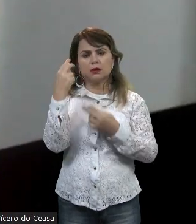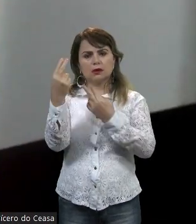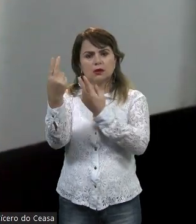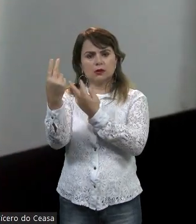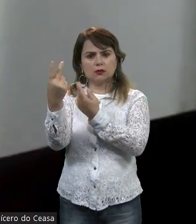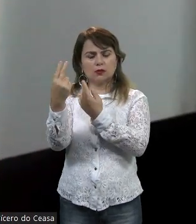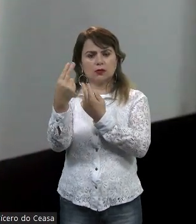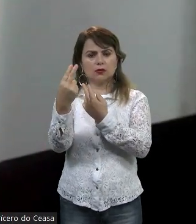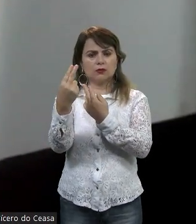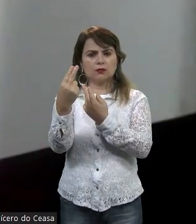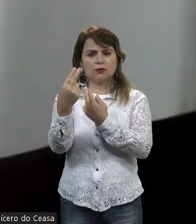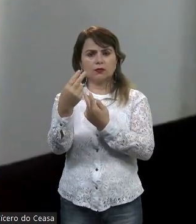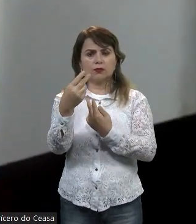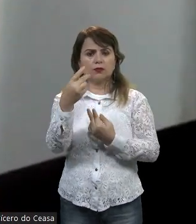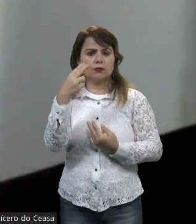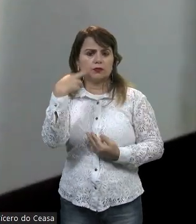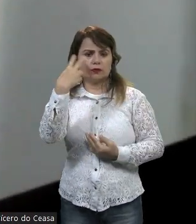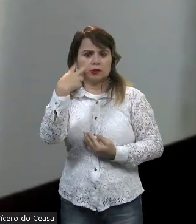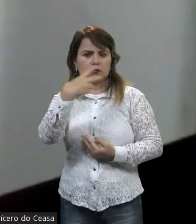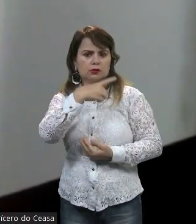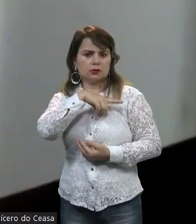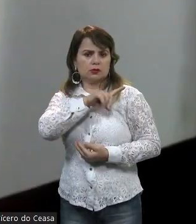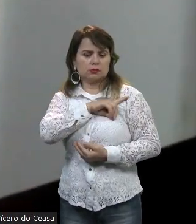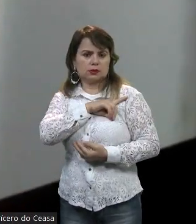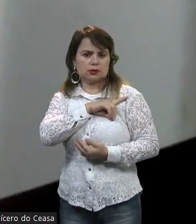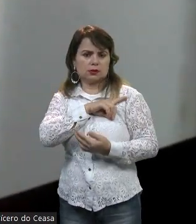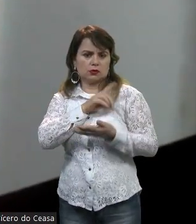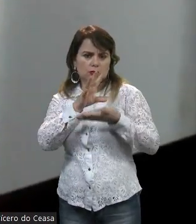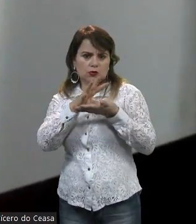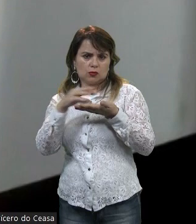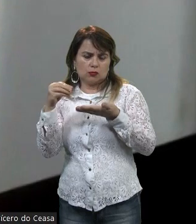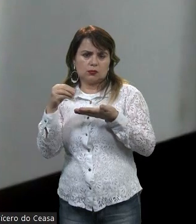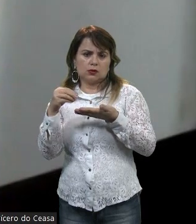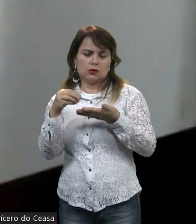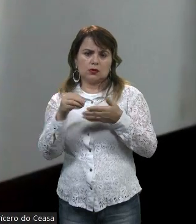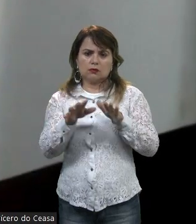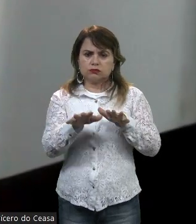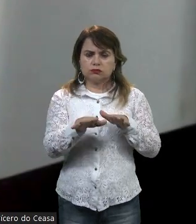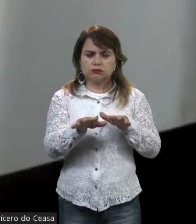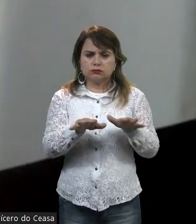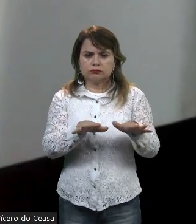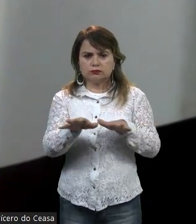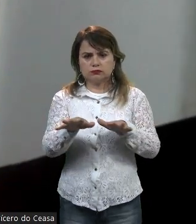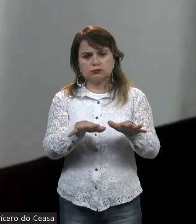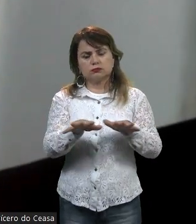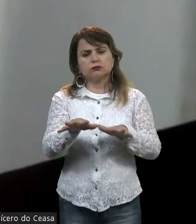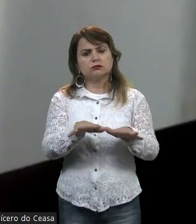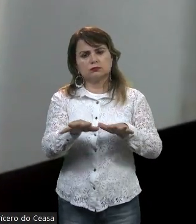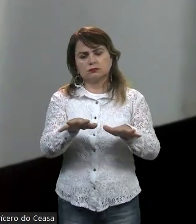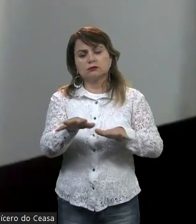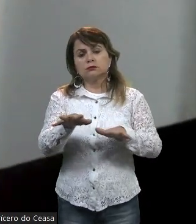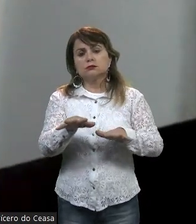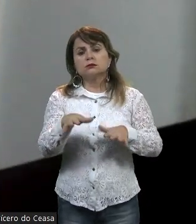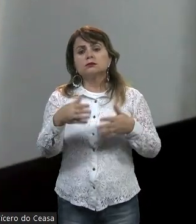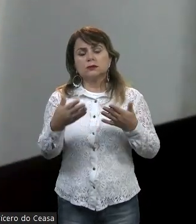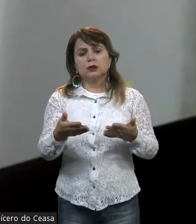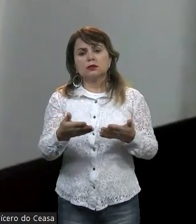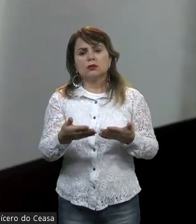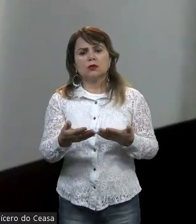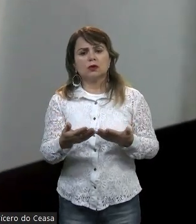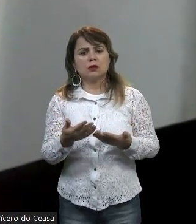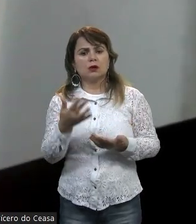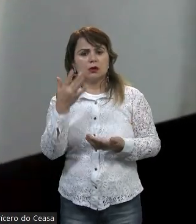vereador Damasceno, falando da flexibilização. E eu acho que nós temos que, nessa